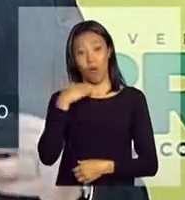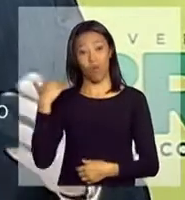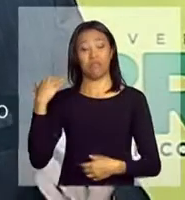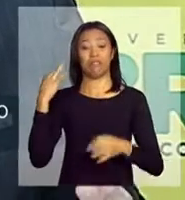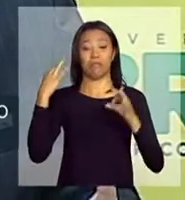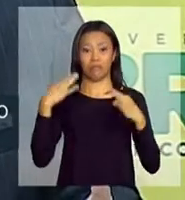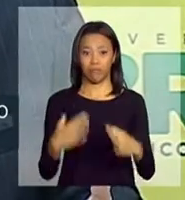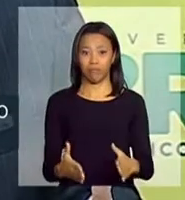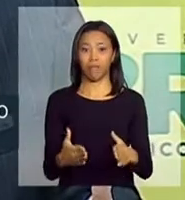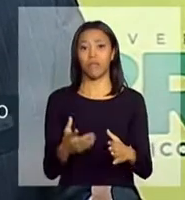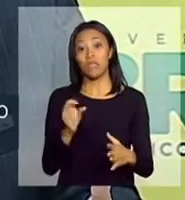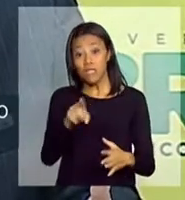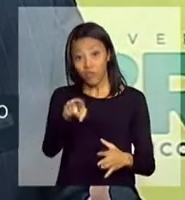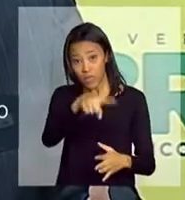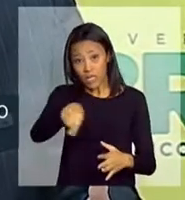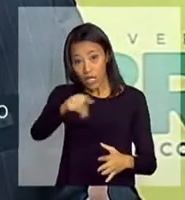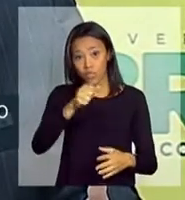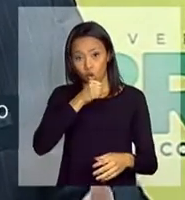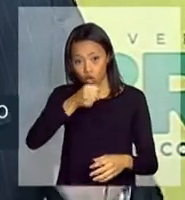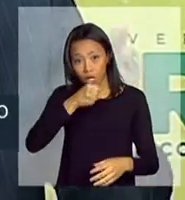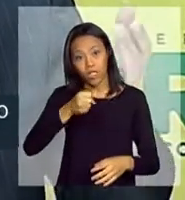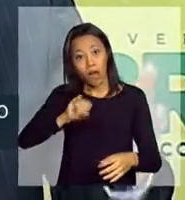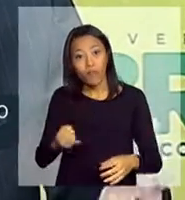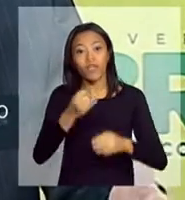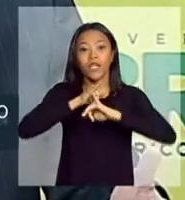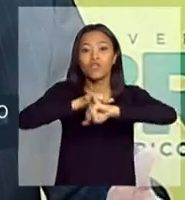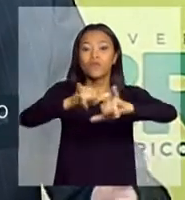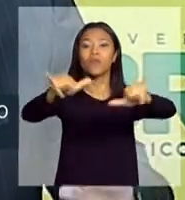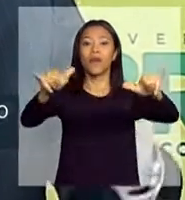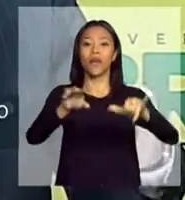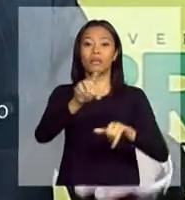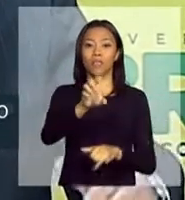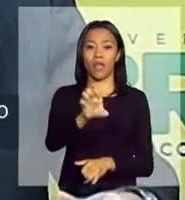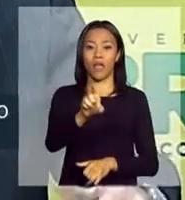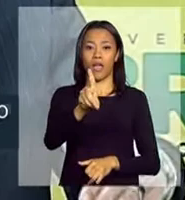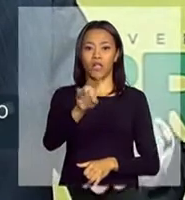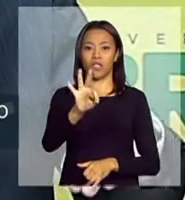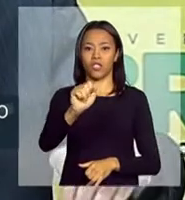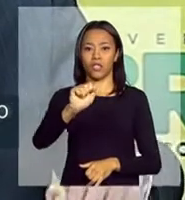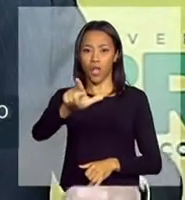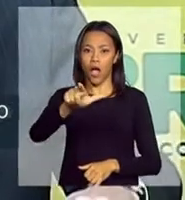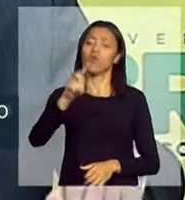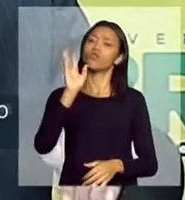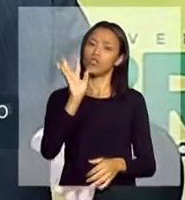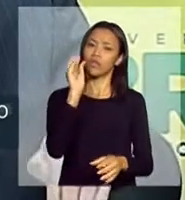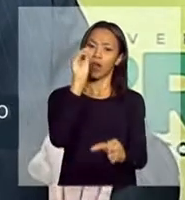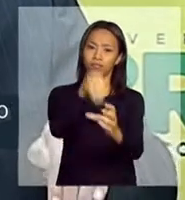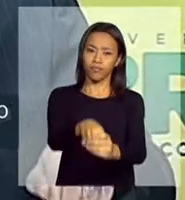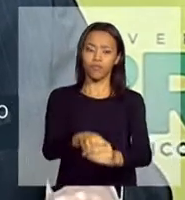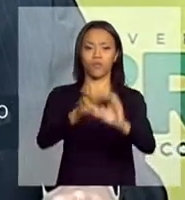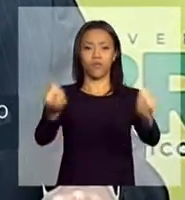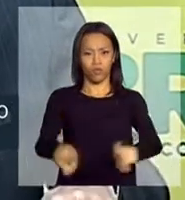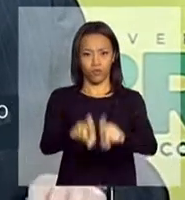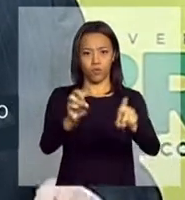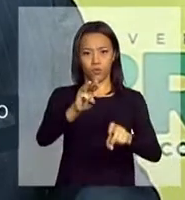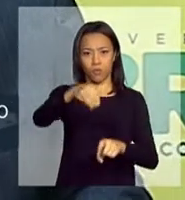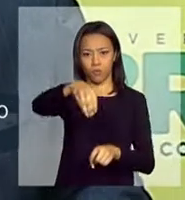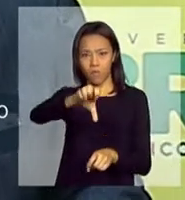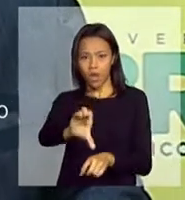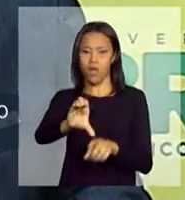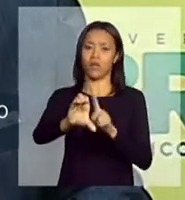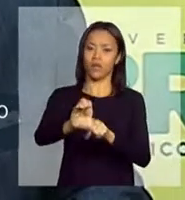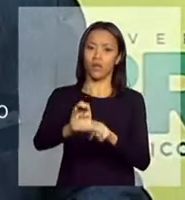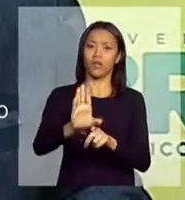então vocês puderem divulgar esse edital está no ar do MEC o demais futuro atleta na escola e